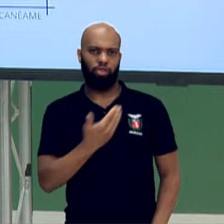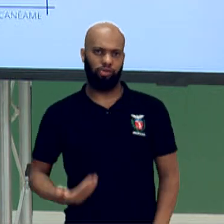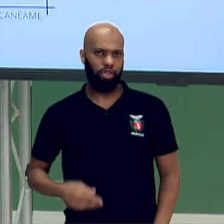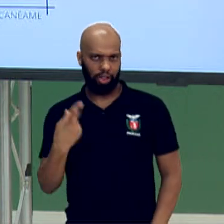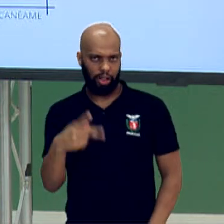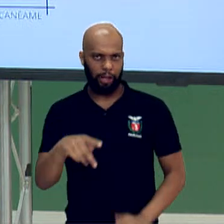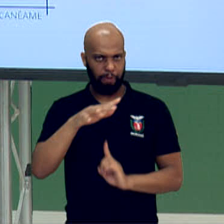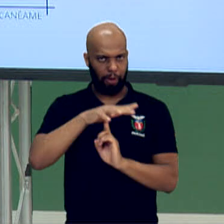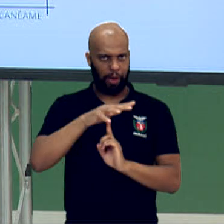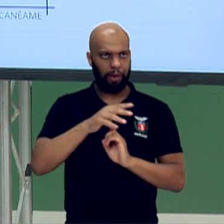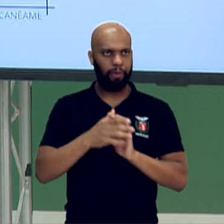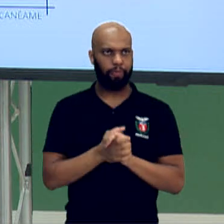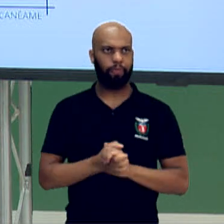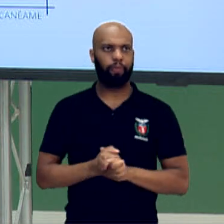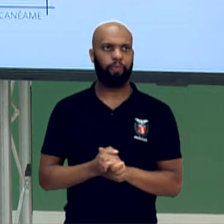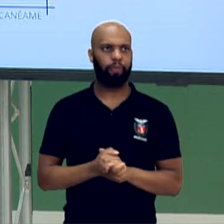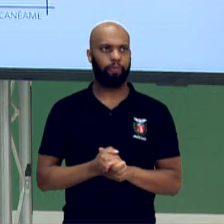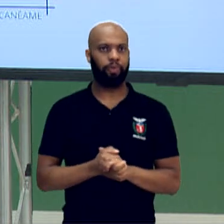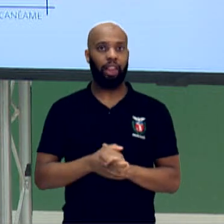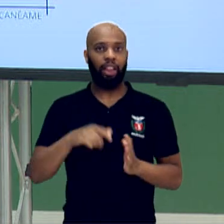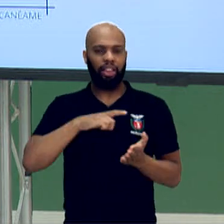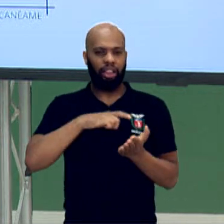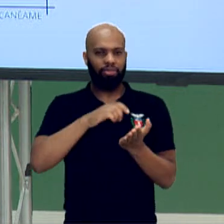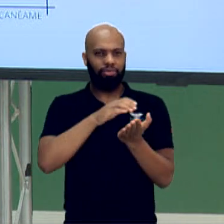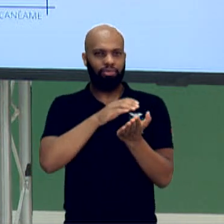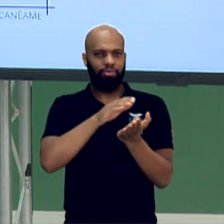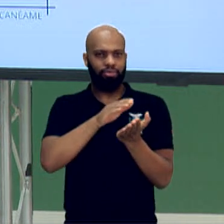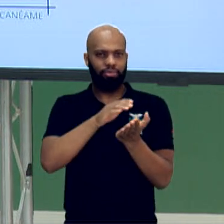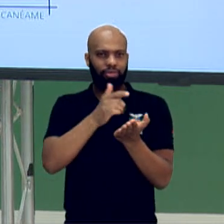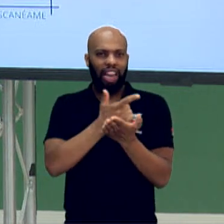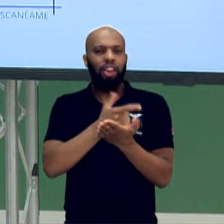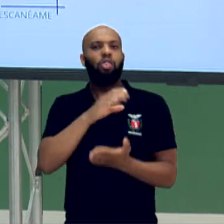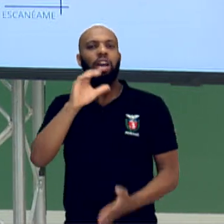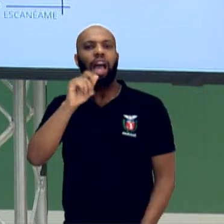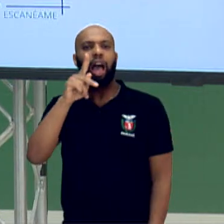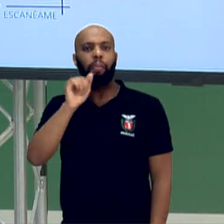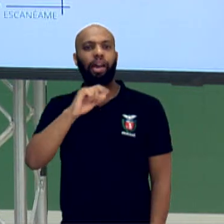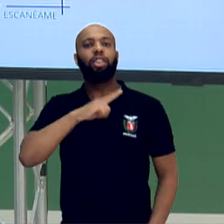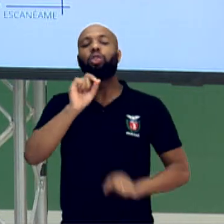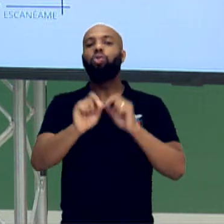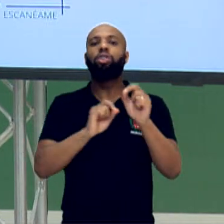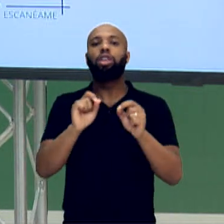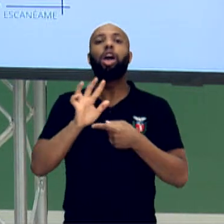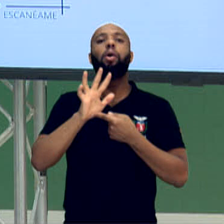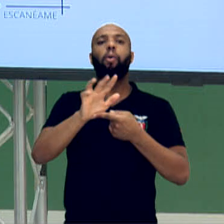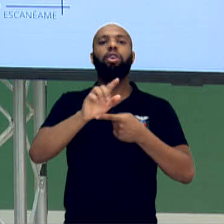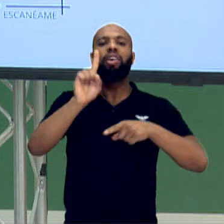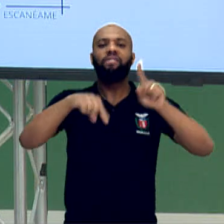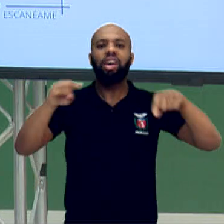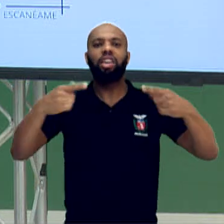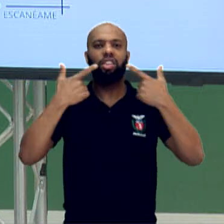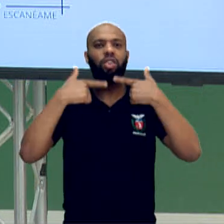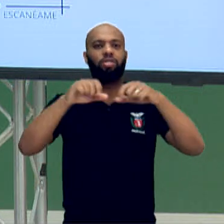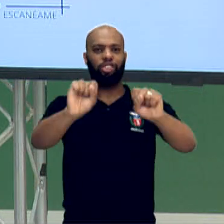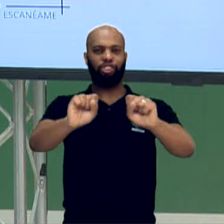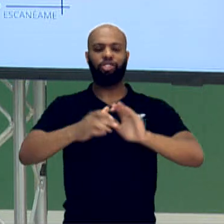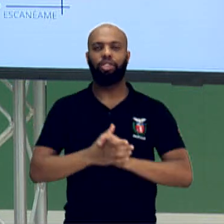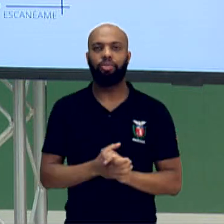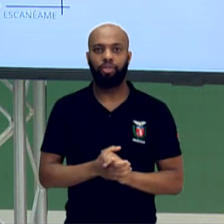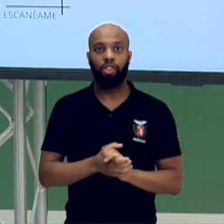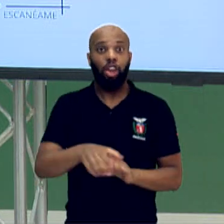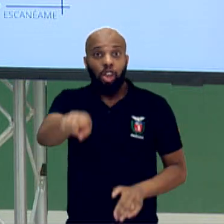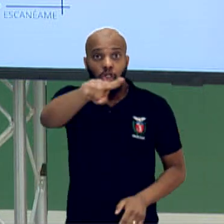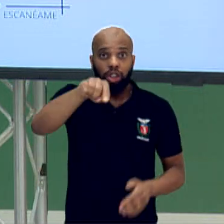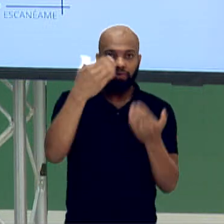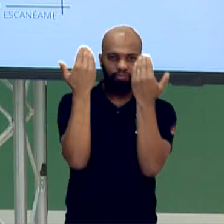é a portada, a capa, né, que introduz uma unidade que trabalha com variantes linguísticas. Então, vocês vão